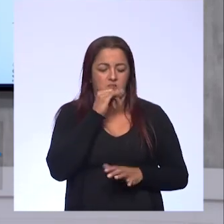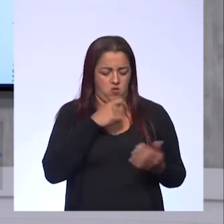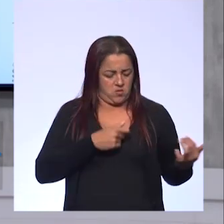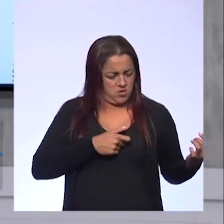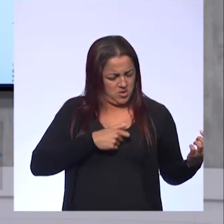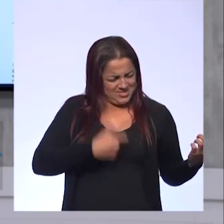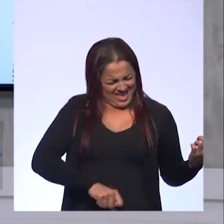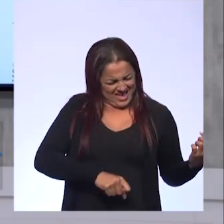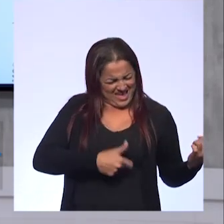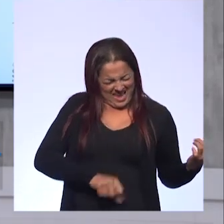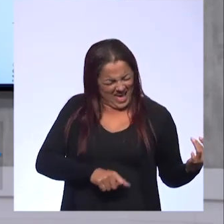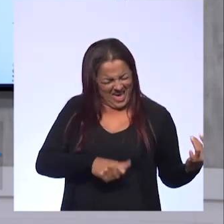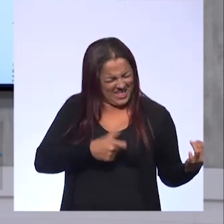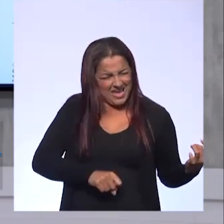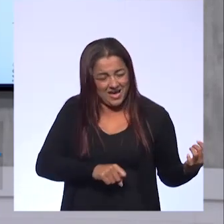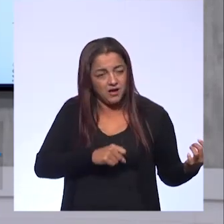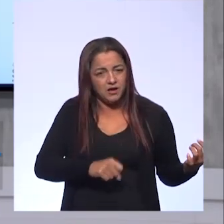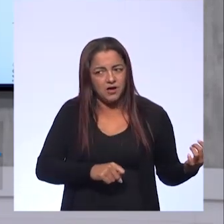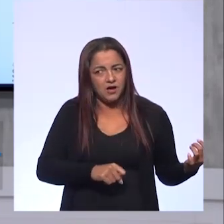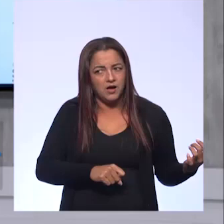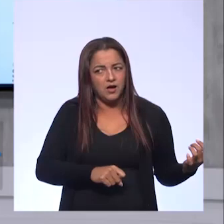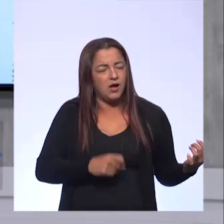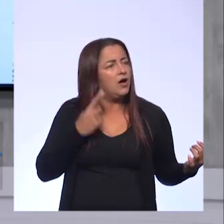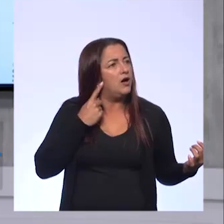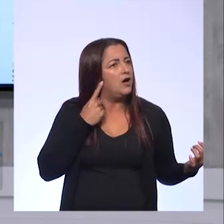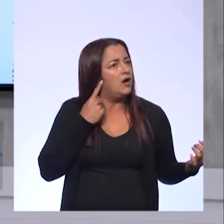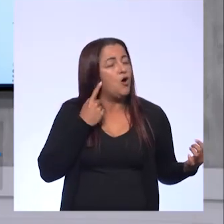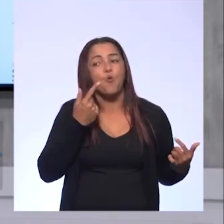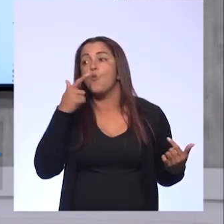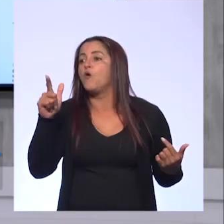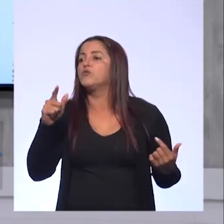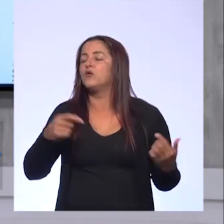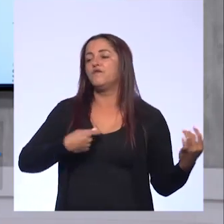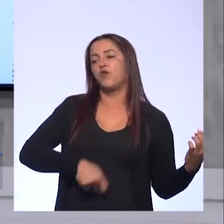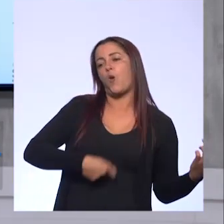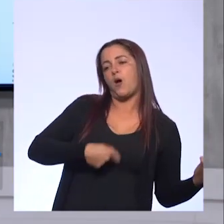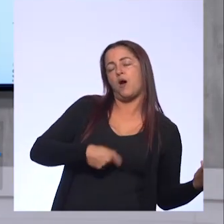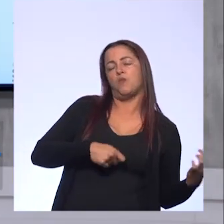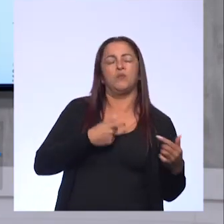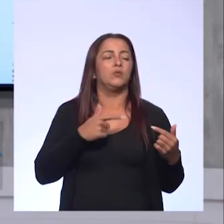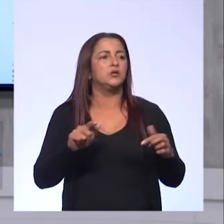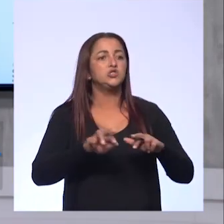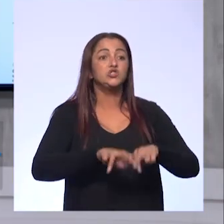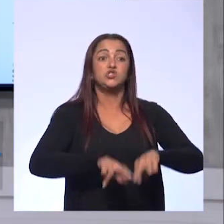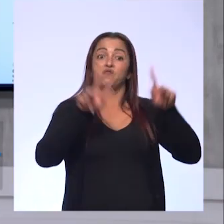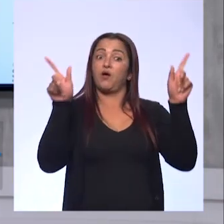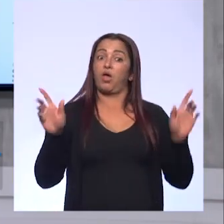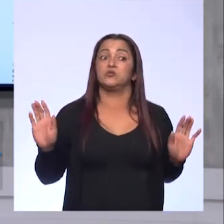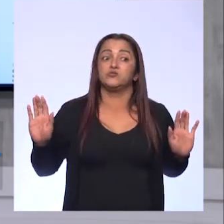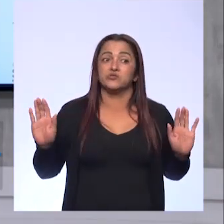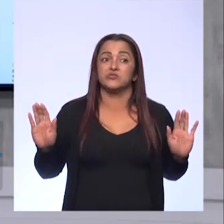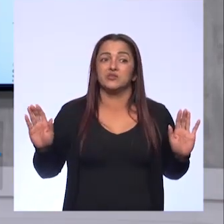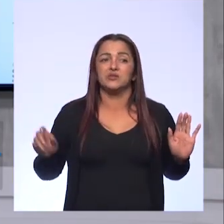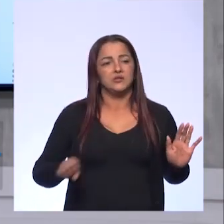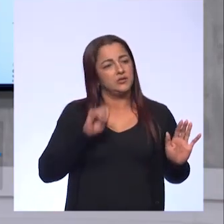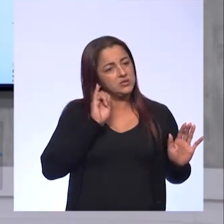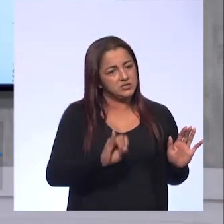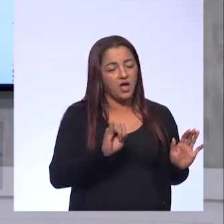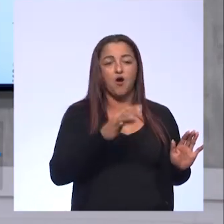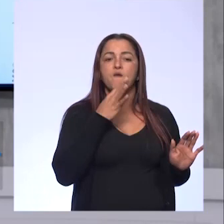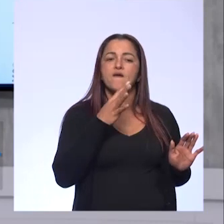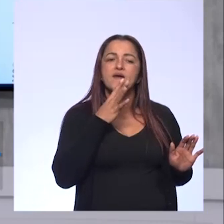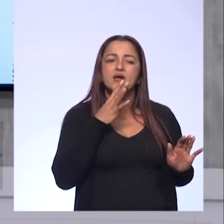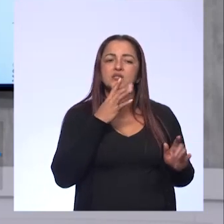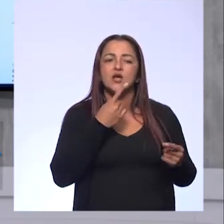guitarra ver o som que ela produto pega um violão e outros instrumentos de corda produz um som quem conhece um pouquinho